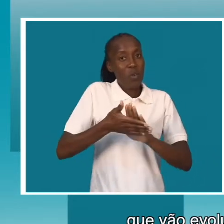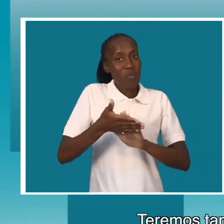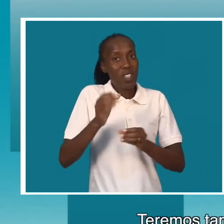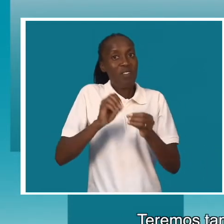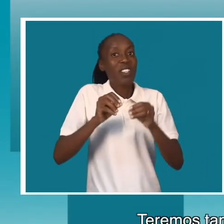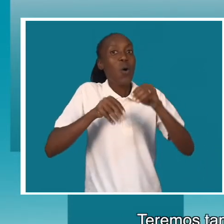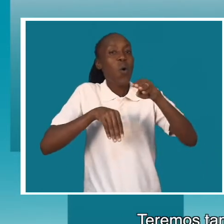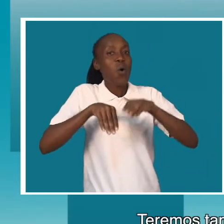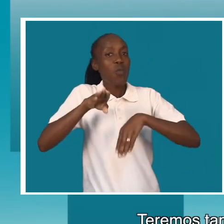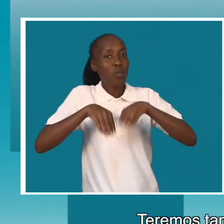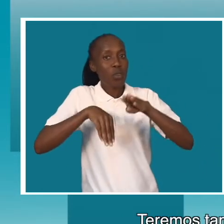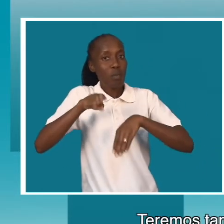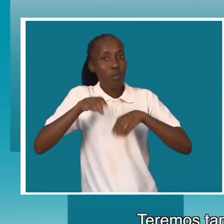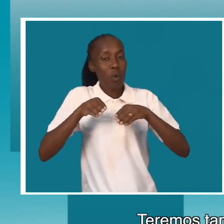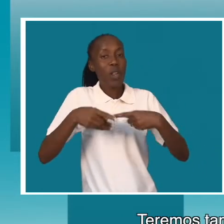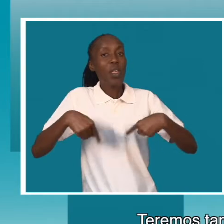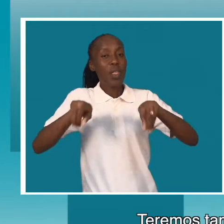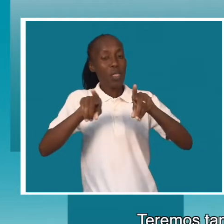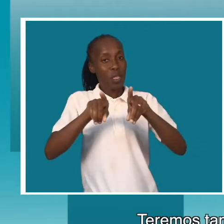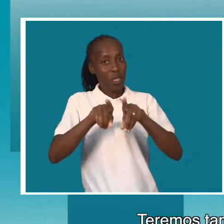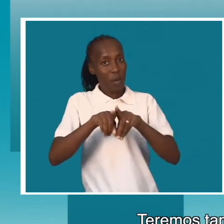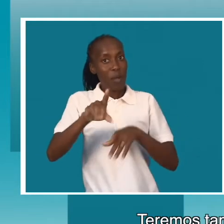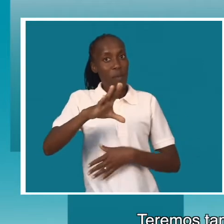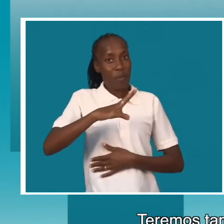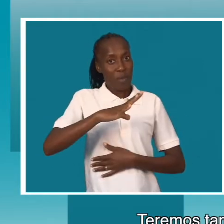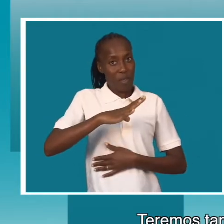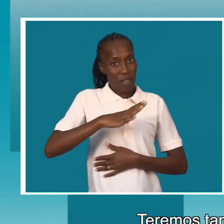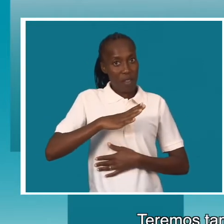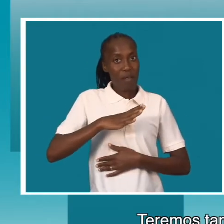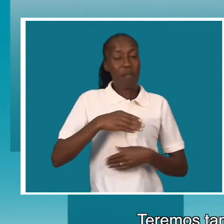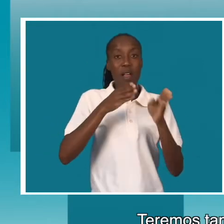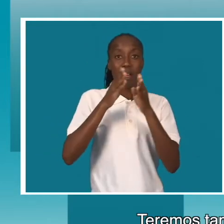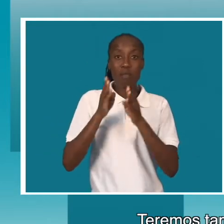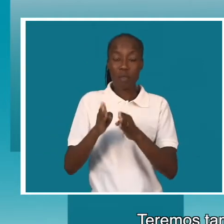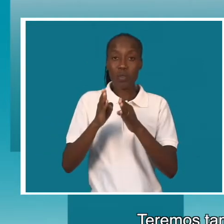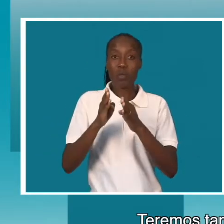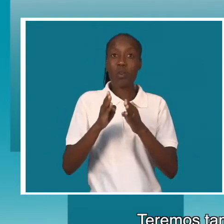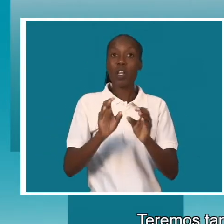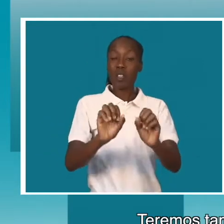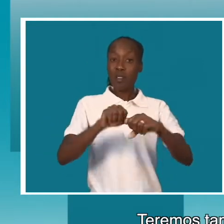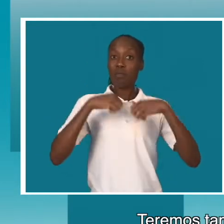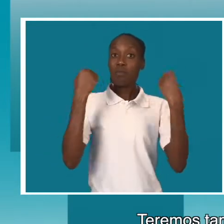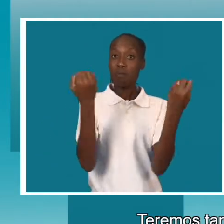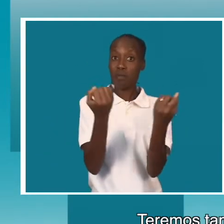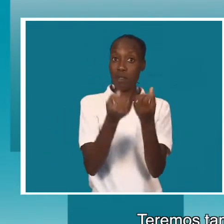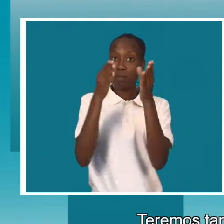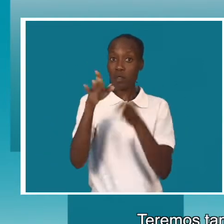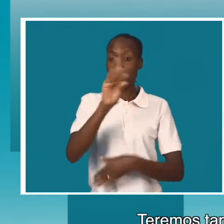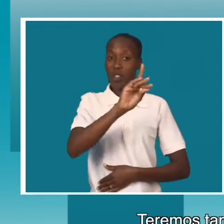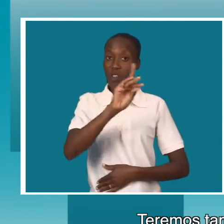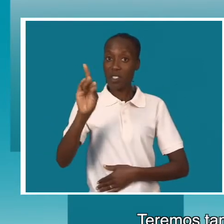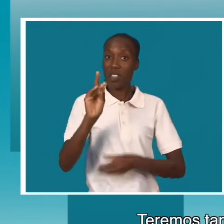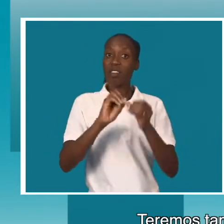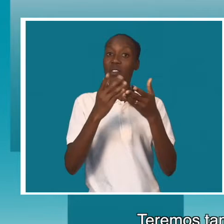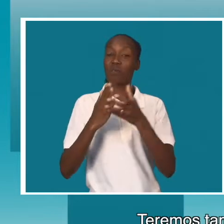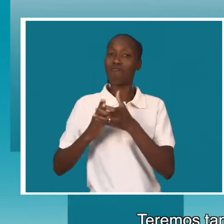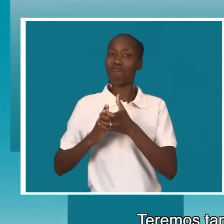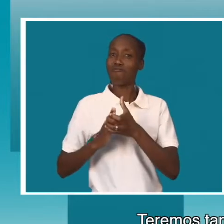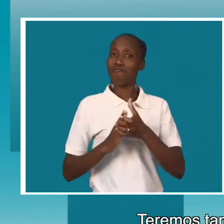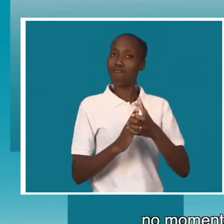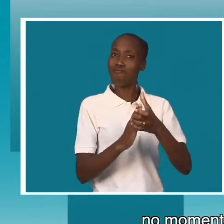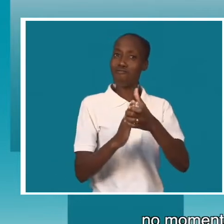partida e vamos ter também os nossos membros da Associação dos Portadores de Deficiência a acompanhar os atletas de alta